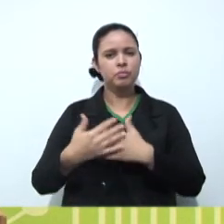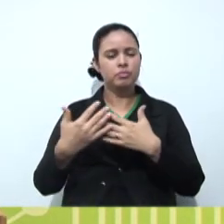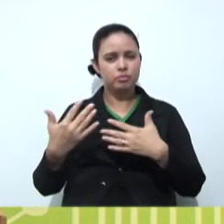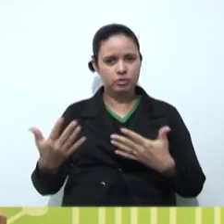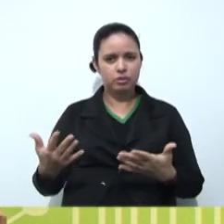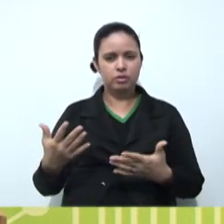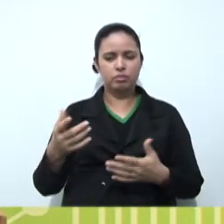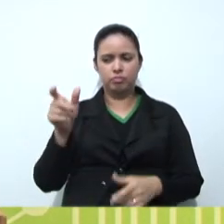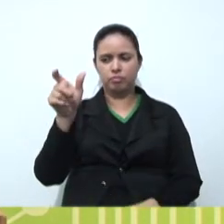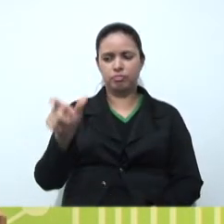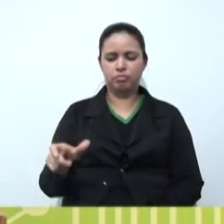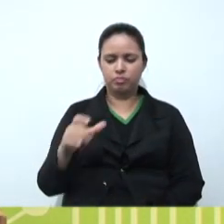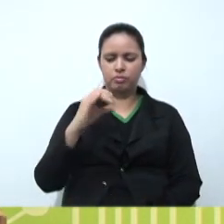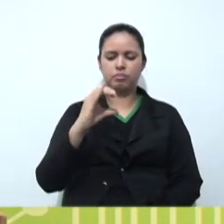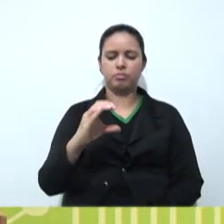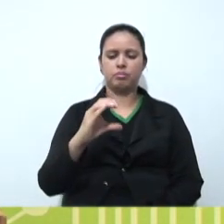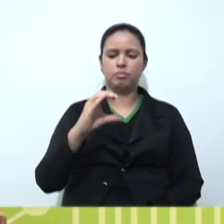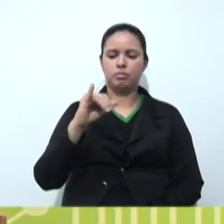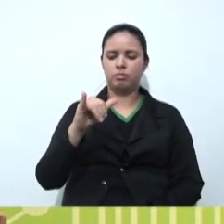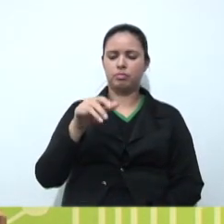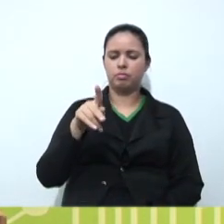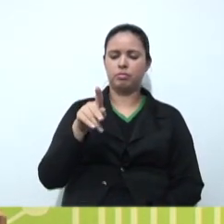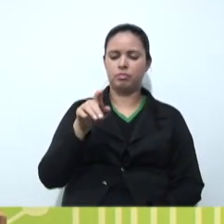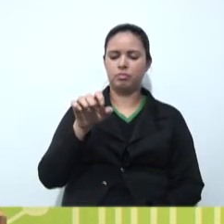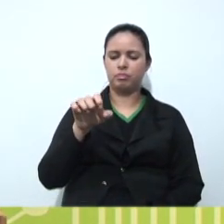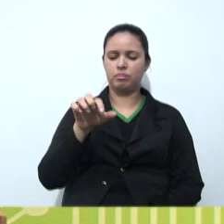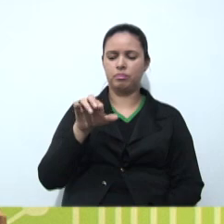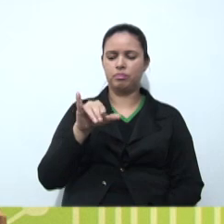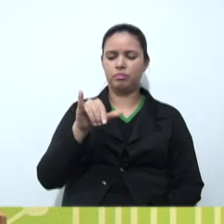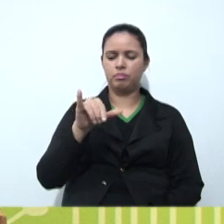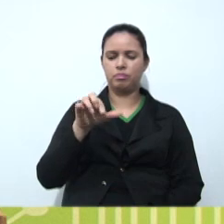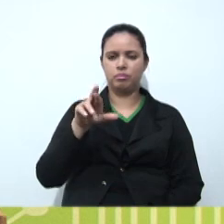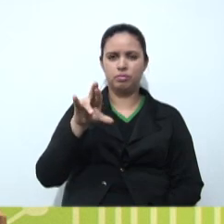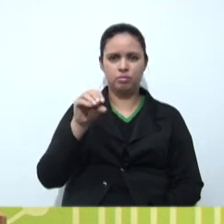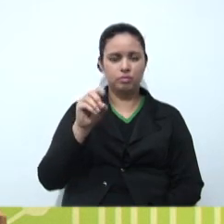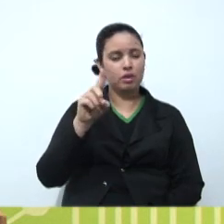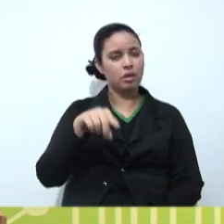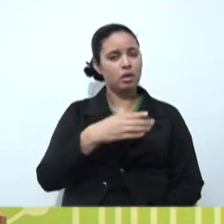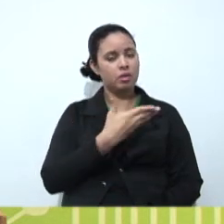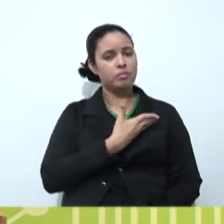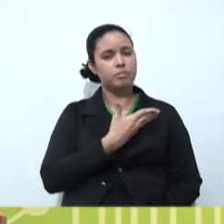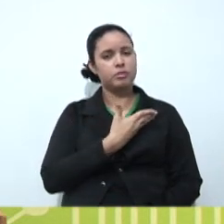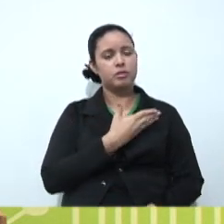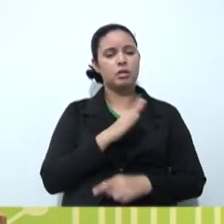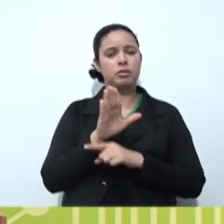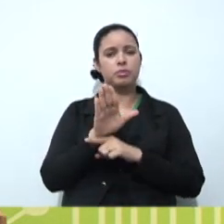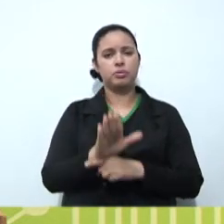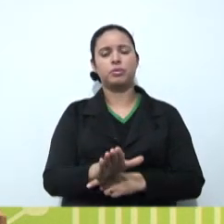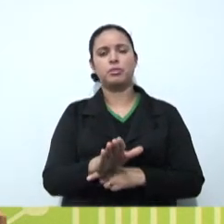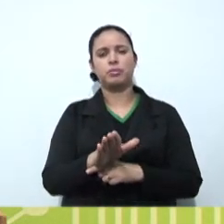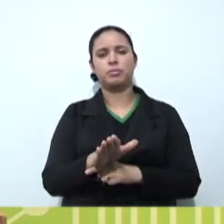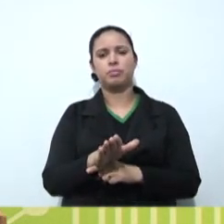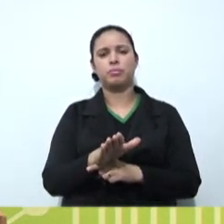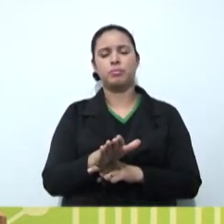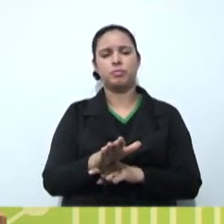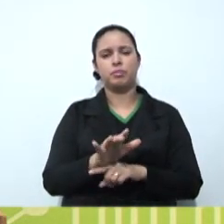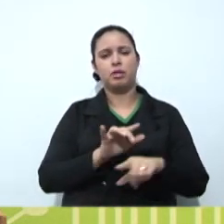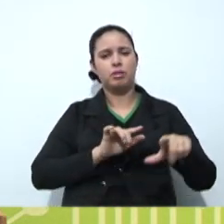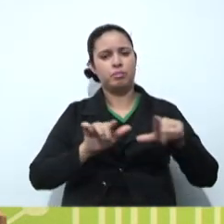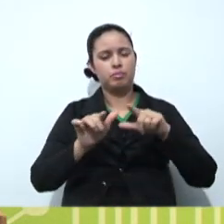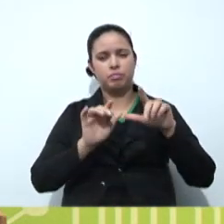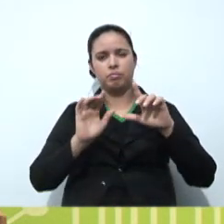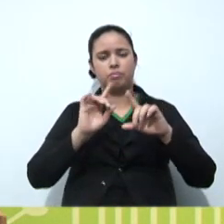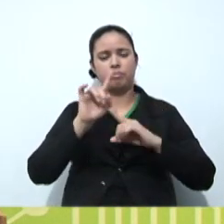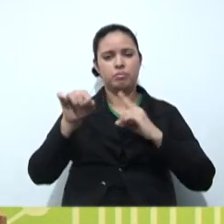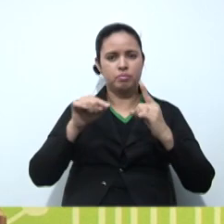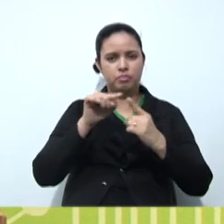o cipeiro, ele é um amigo, né? Como nós colocamos aqui no slide mesmo, ele é um ajudador, ele trabalha em prol da